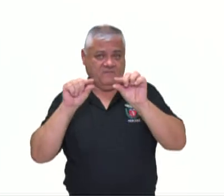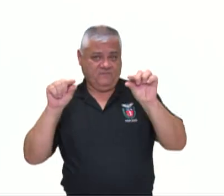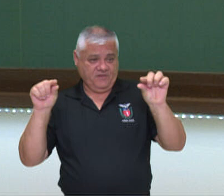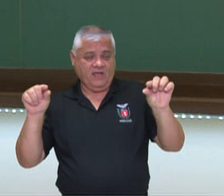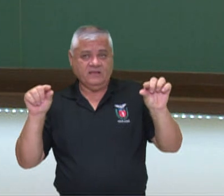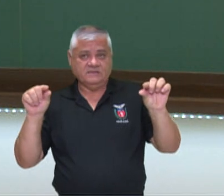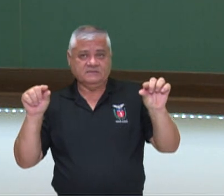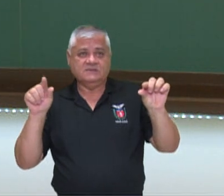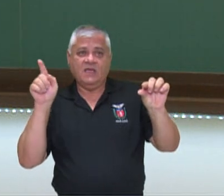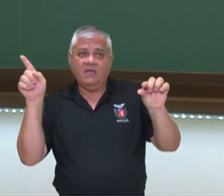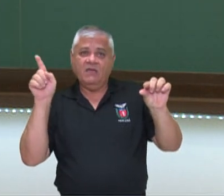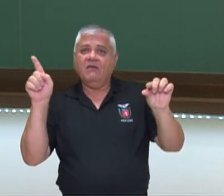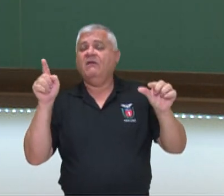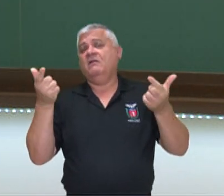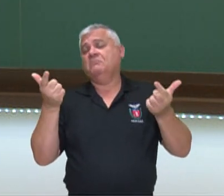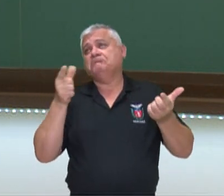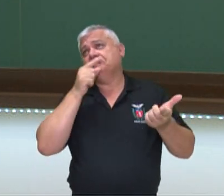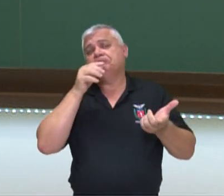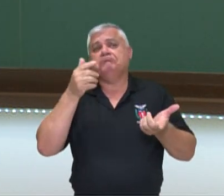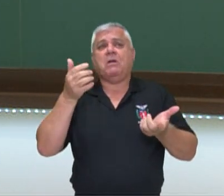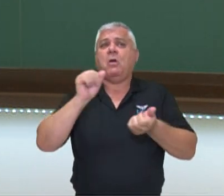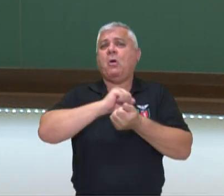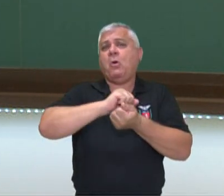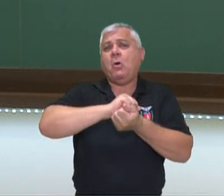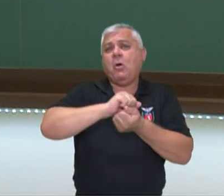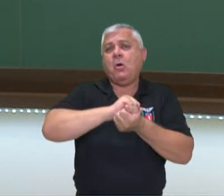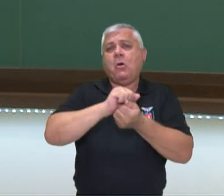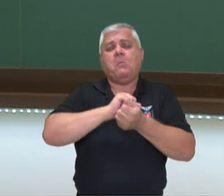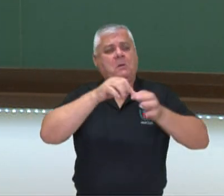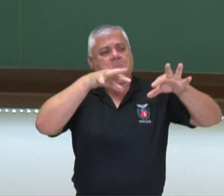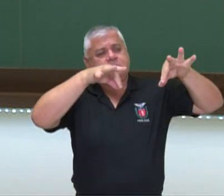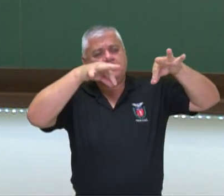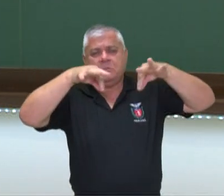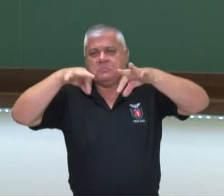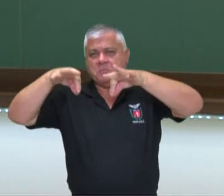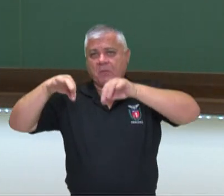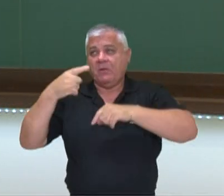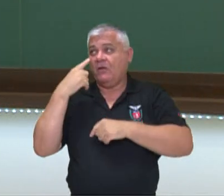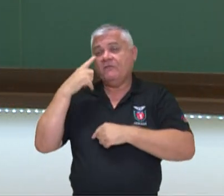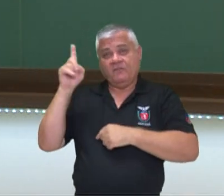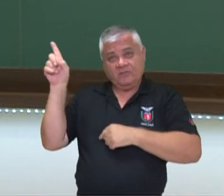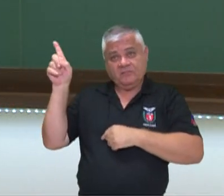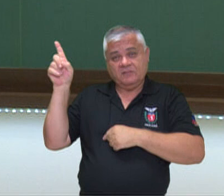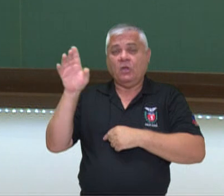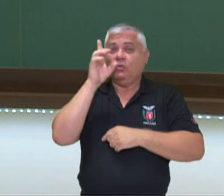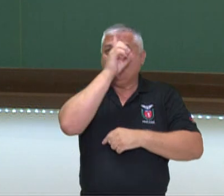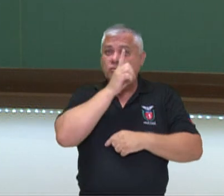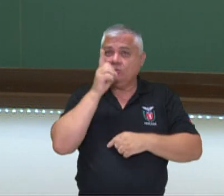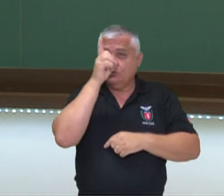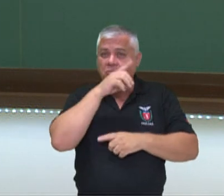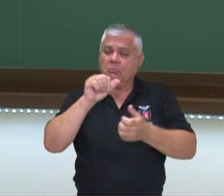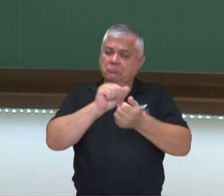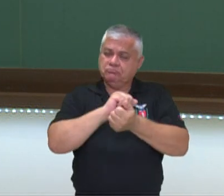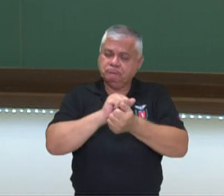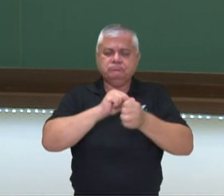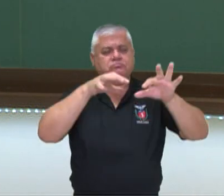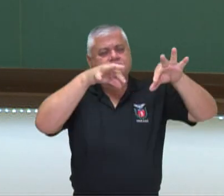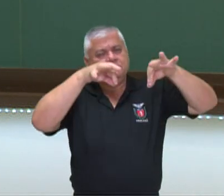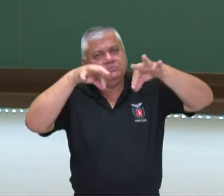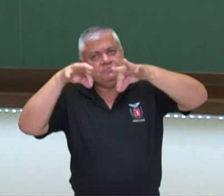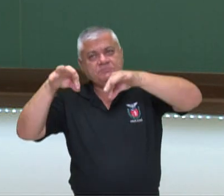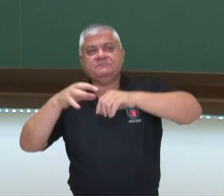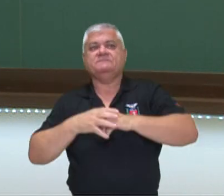temos aqui ele lavando roupa. Então, no domingo, ele faz a parte de lavagem de roupas.